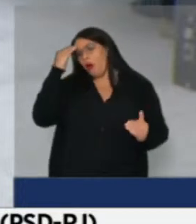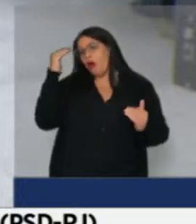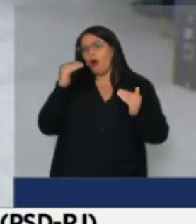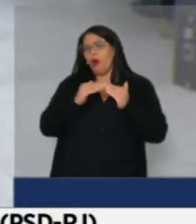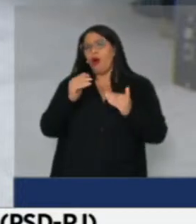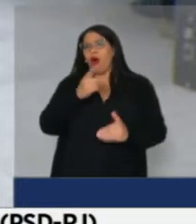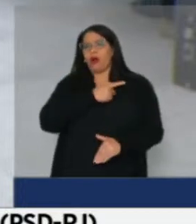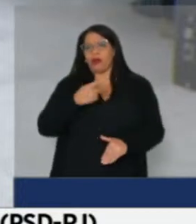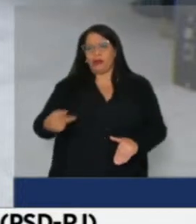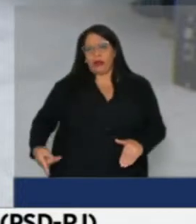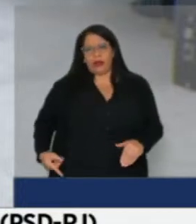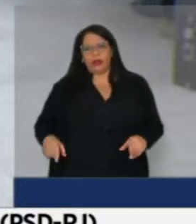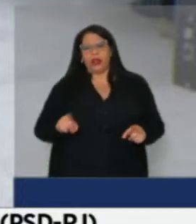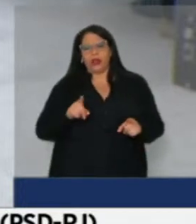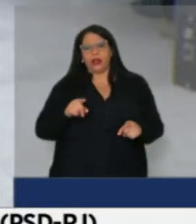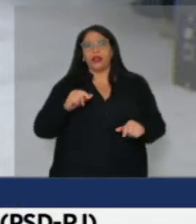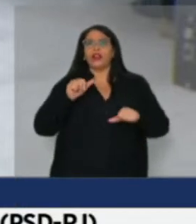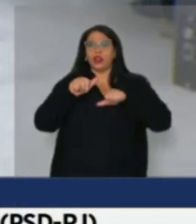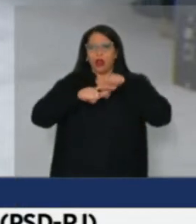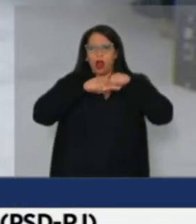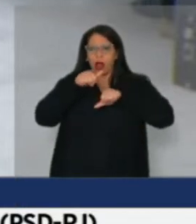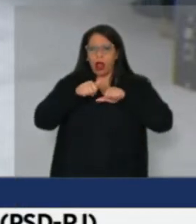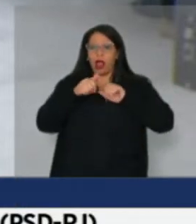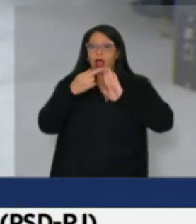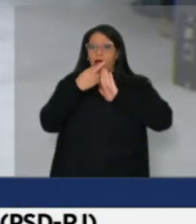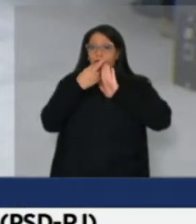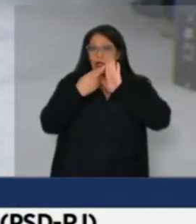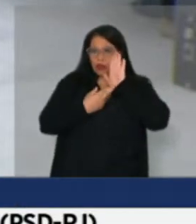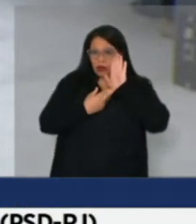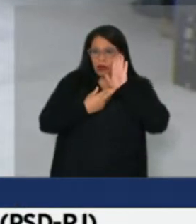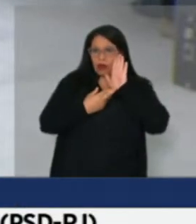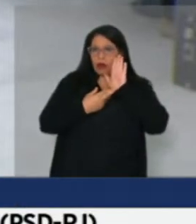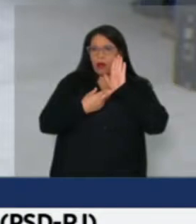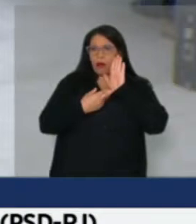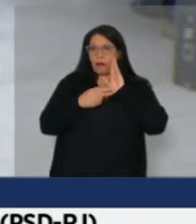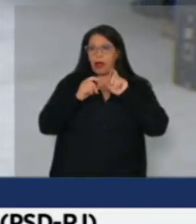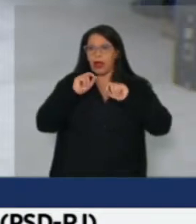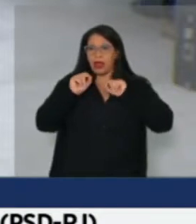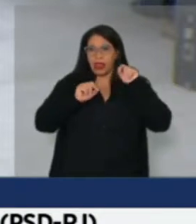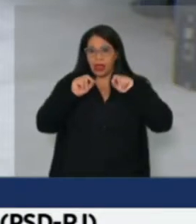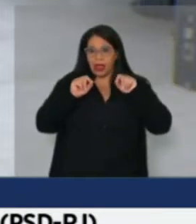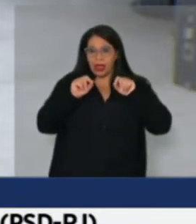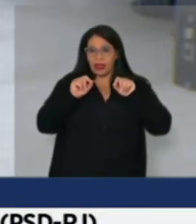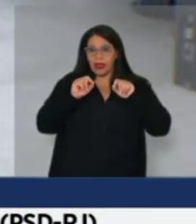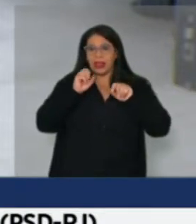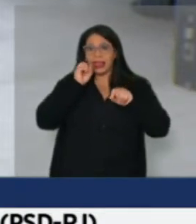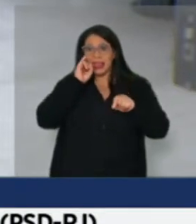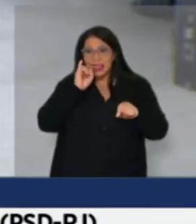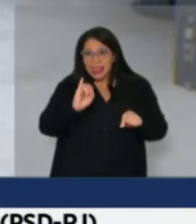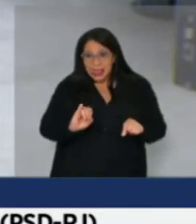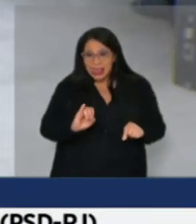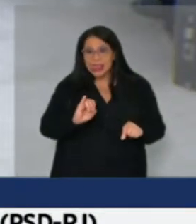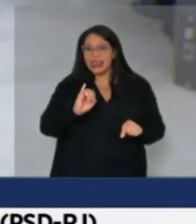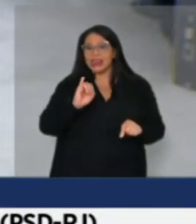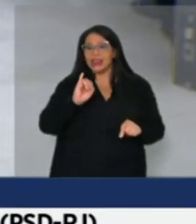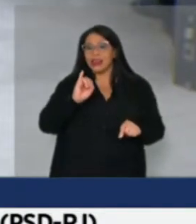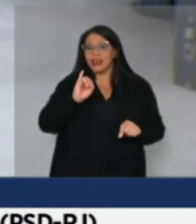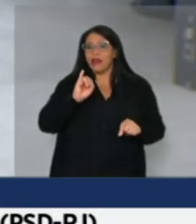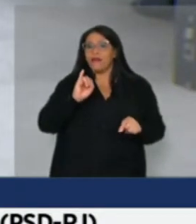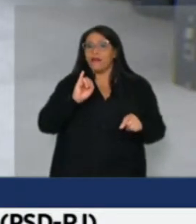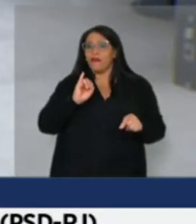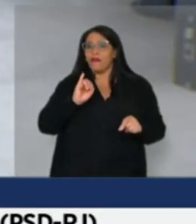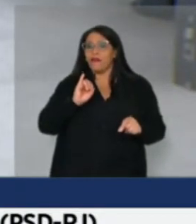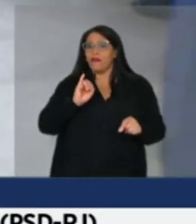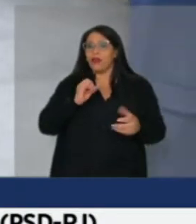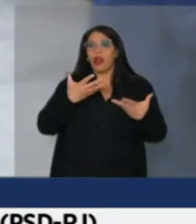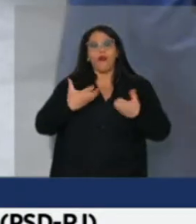Excelência que cabe uma alteração regimental para caso o parecer do relator seja rejeitado em